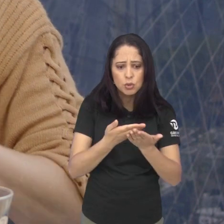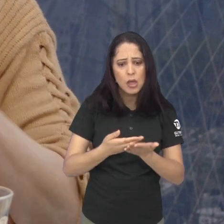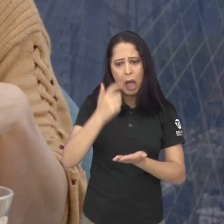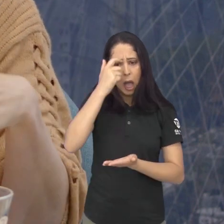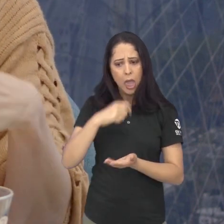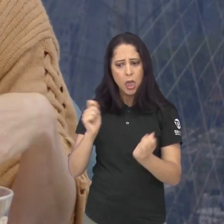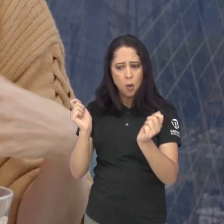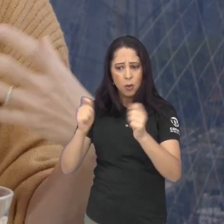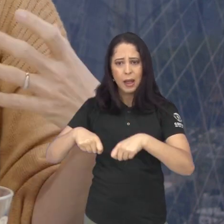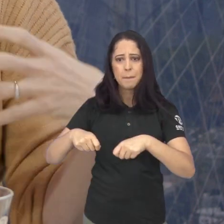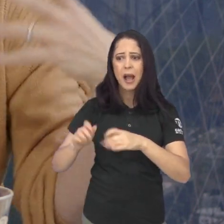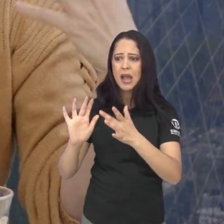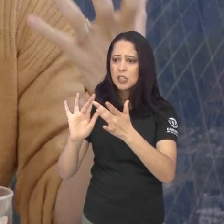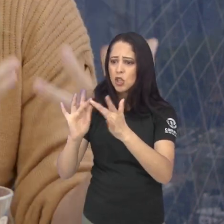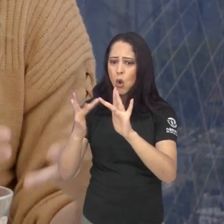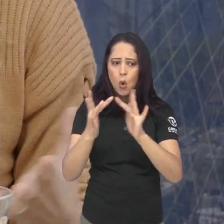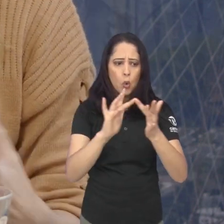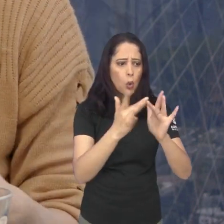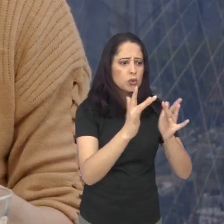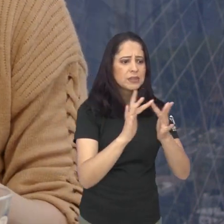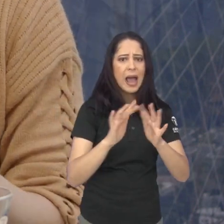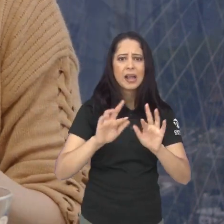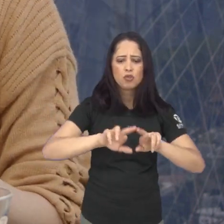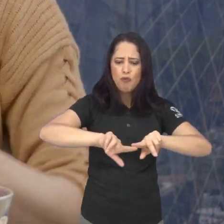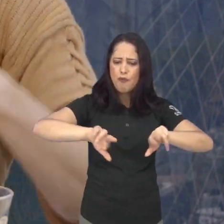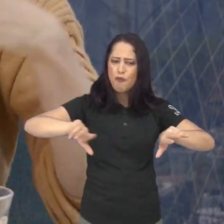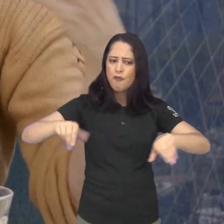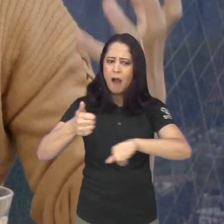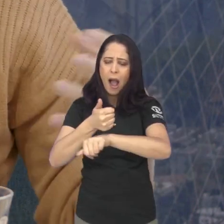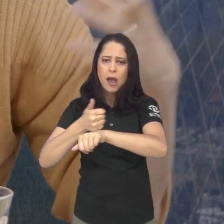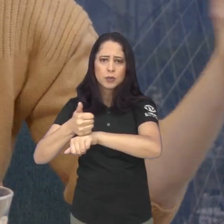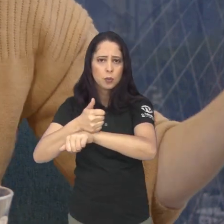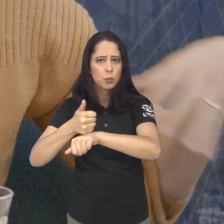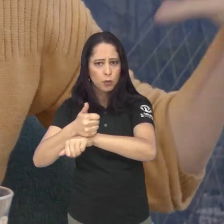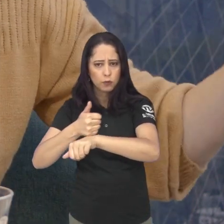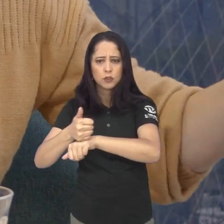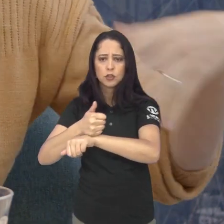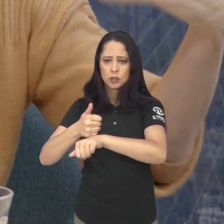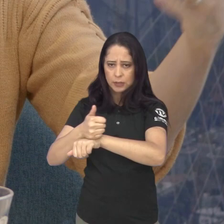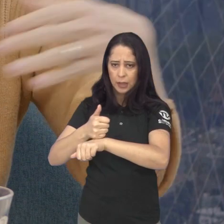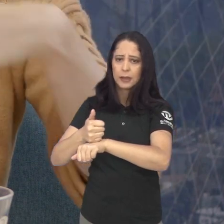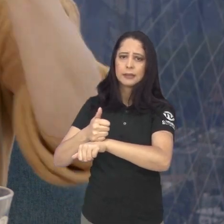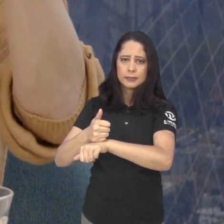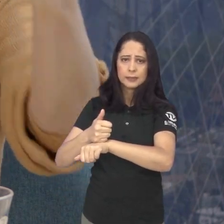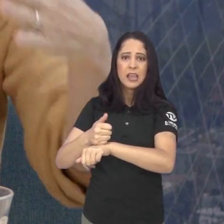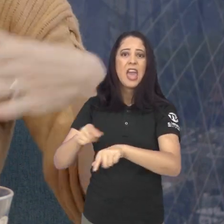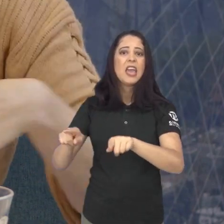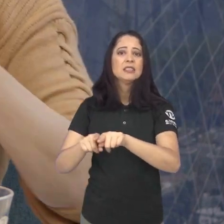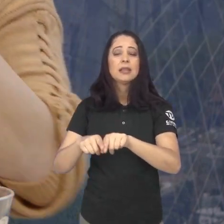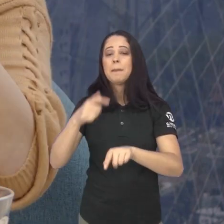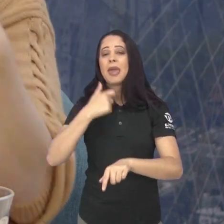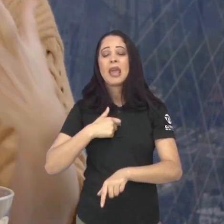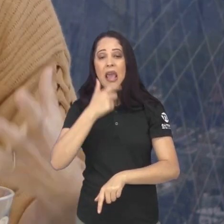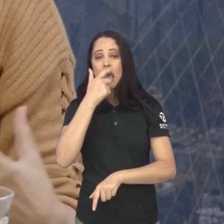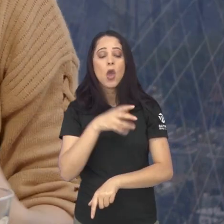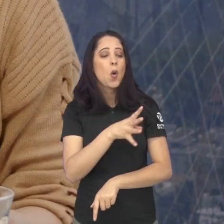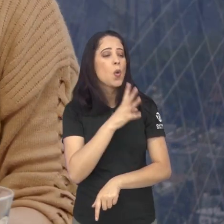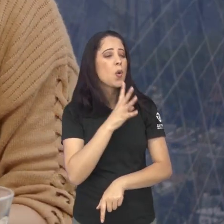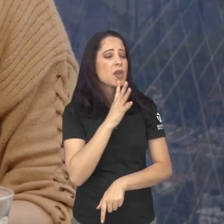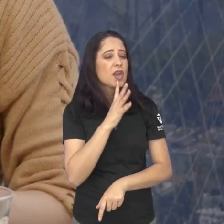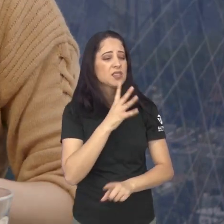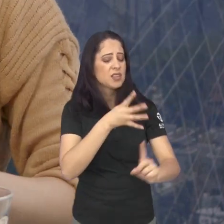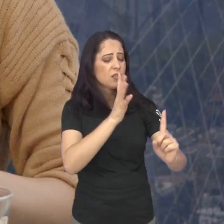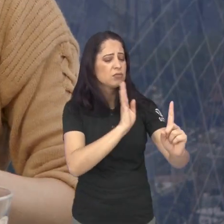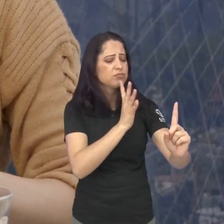tenho a possibilidade de ter contato com muitos profissionais, com muitas outras mães que ao tempo eu fui conhecendo, histórias lindas de